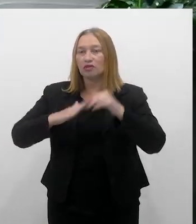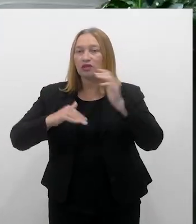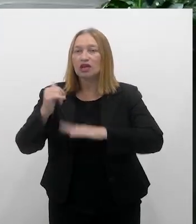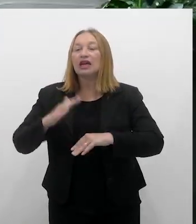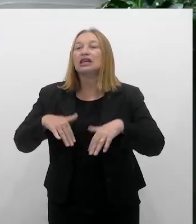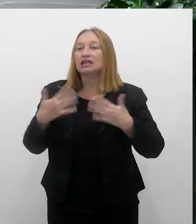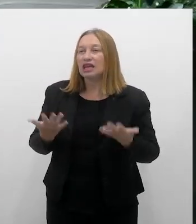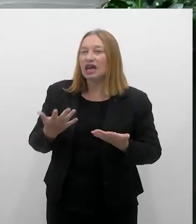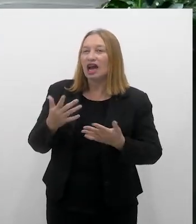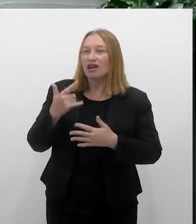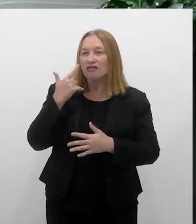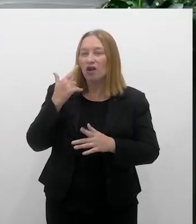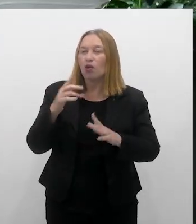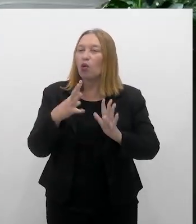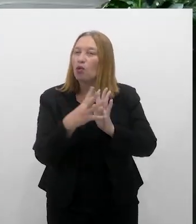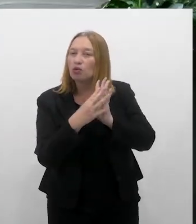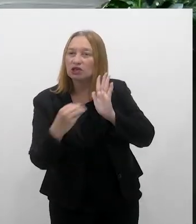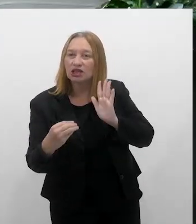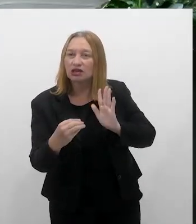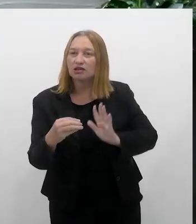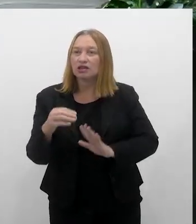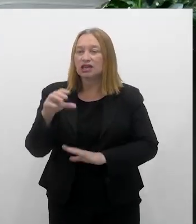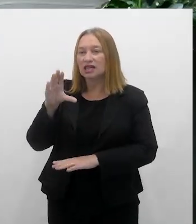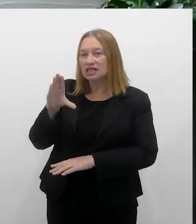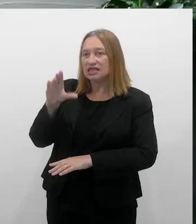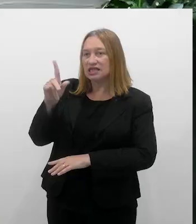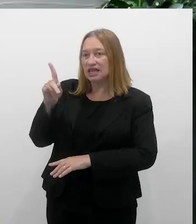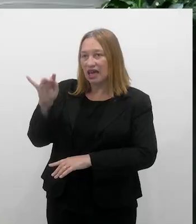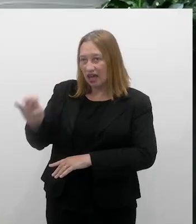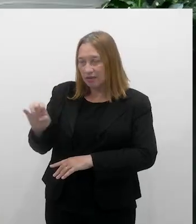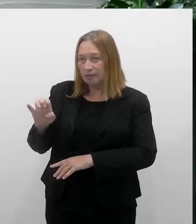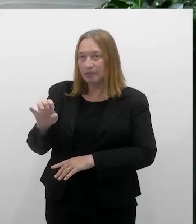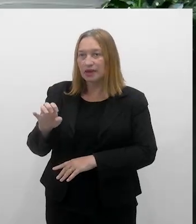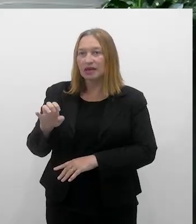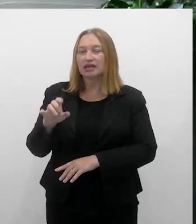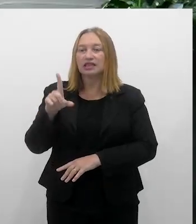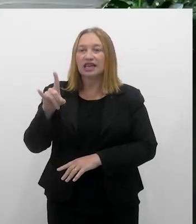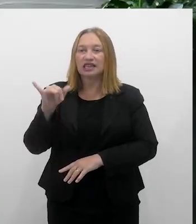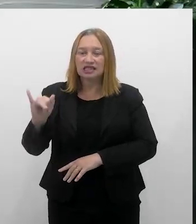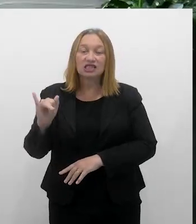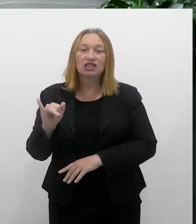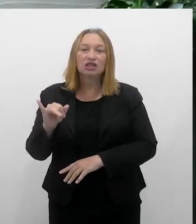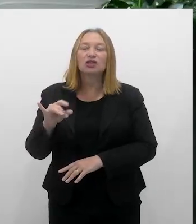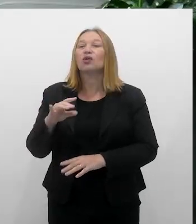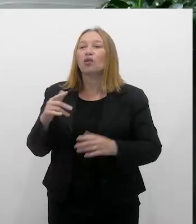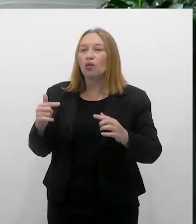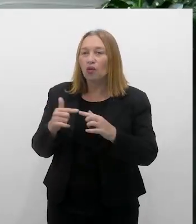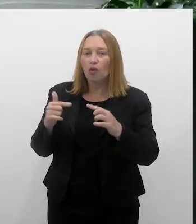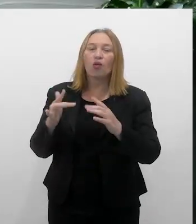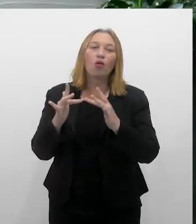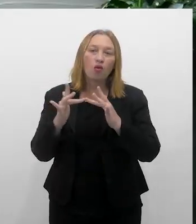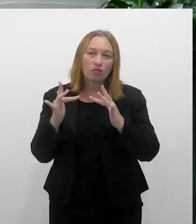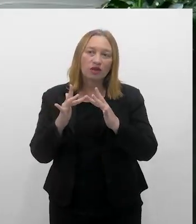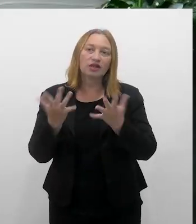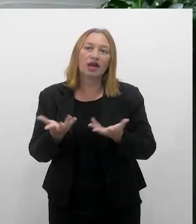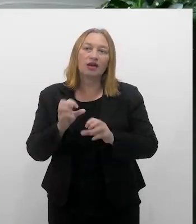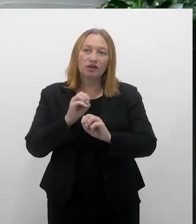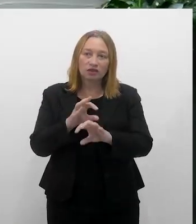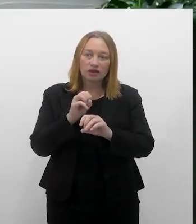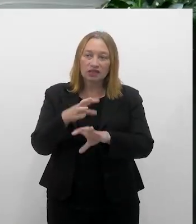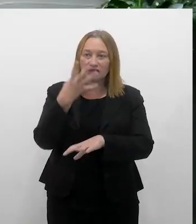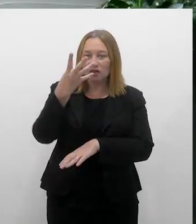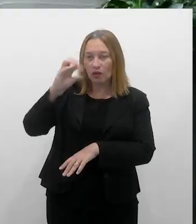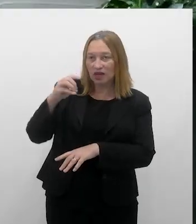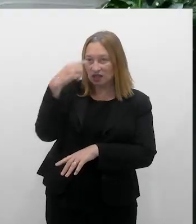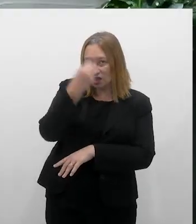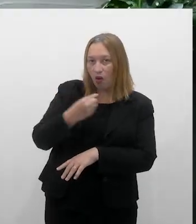modelo do CIEPS, que era do Darcy Ribeiro. Tudo a ver. Tudo a ver. Era uma educação que a gente dizia que era uma